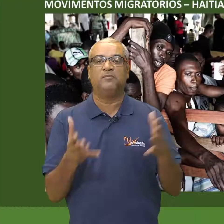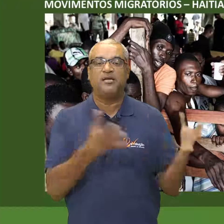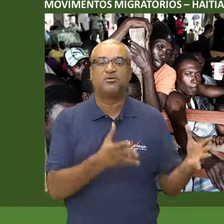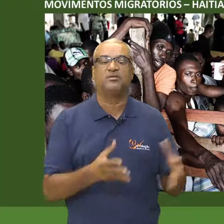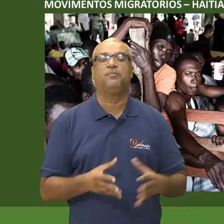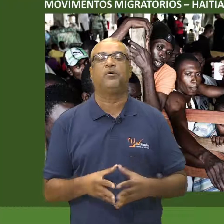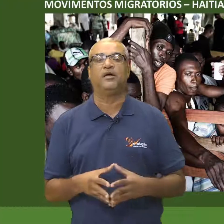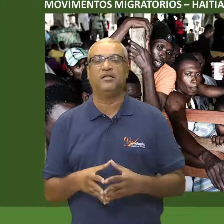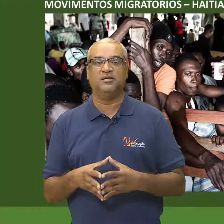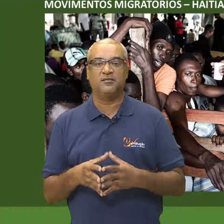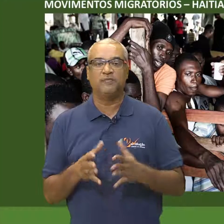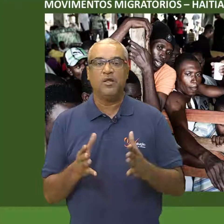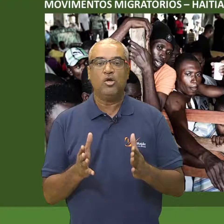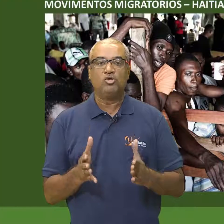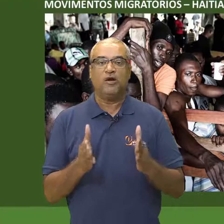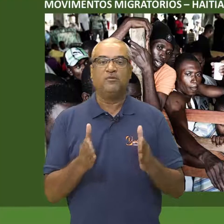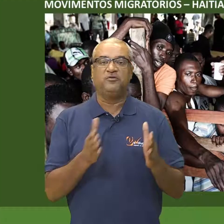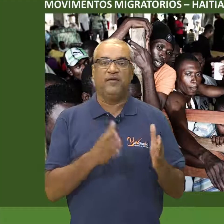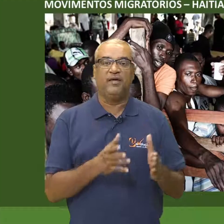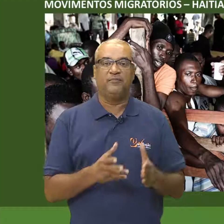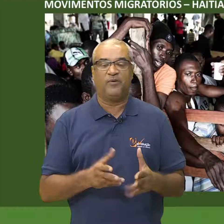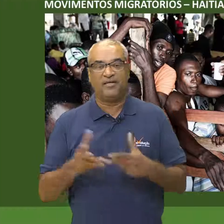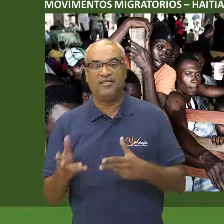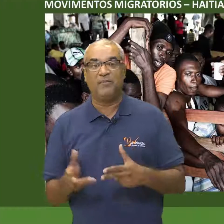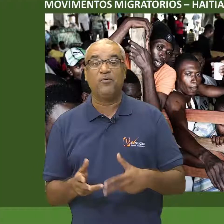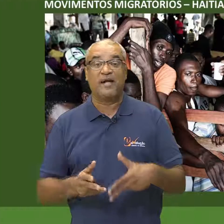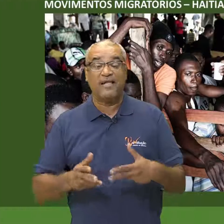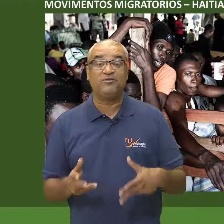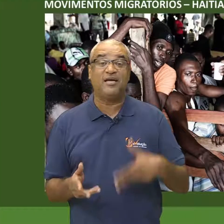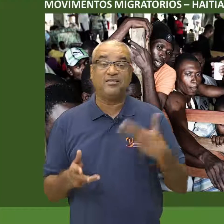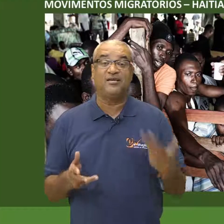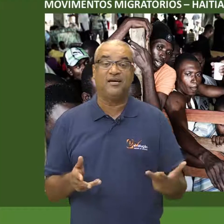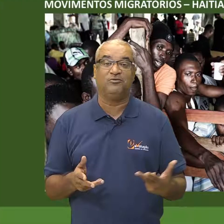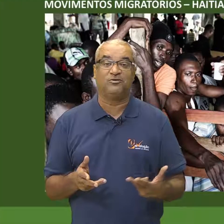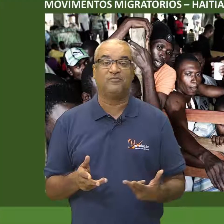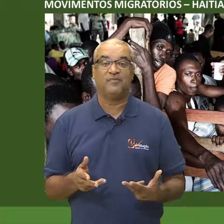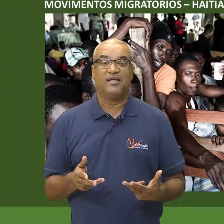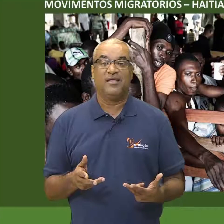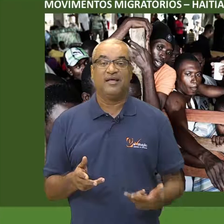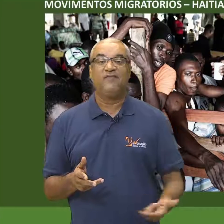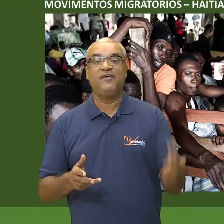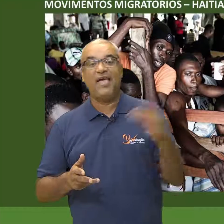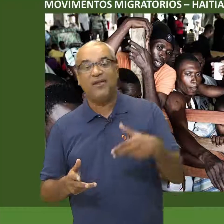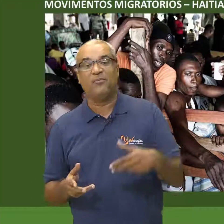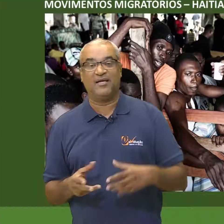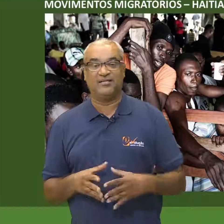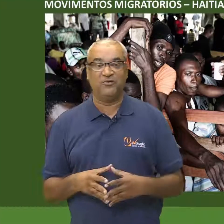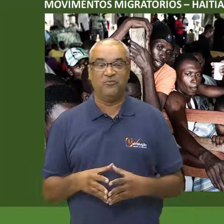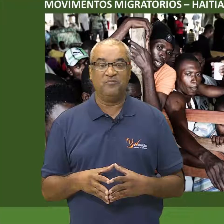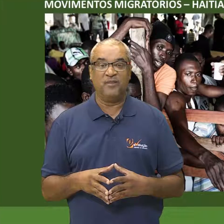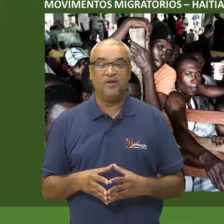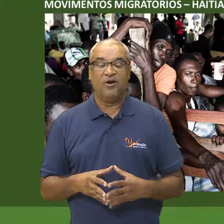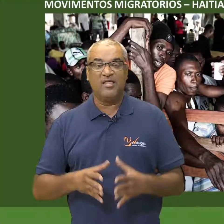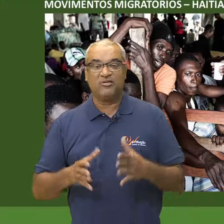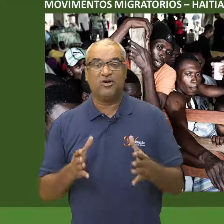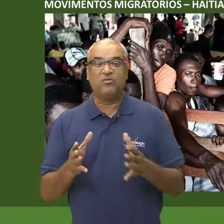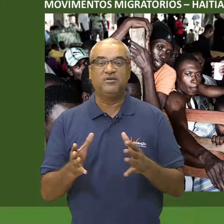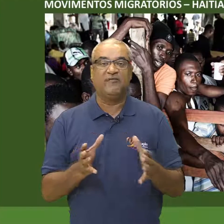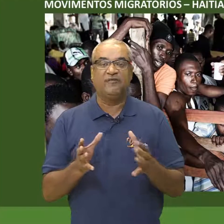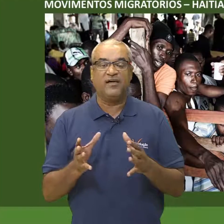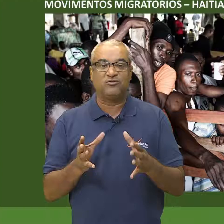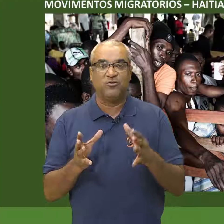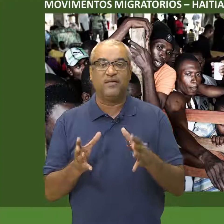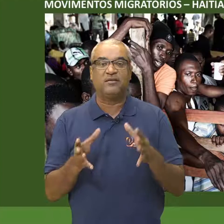condições mais contemporâneas, nós vamos ver, por exemplo, o caso de haitianos que vieram ao Brasil. Olha só